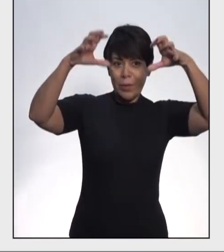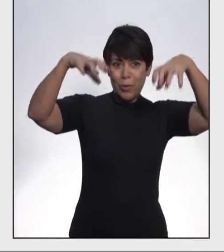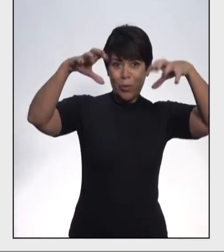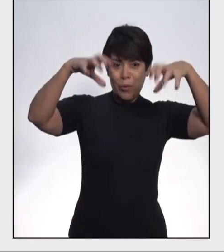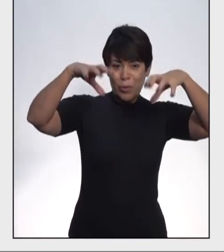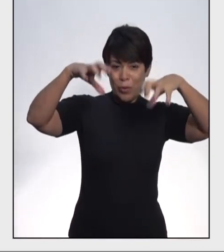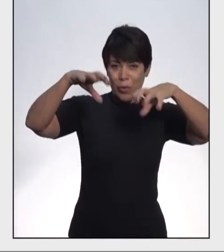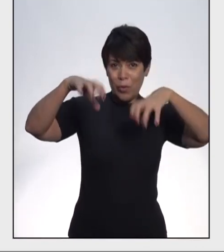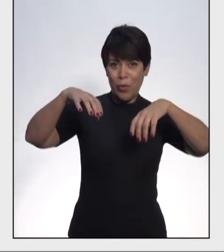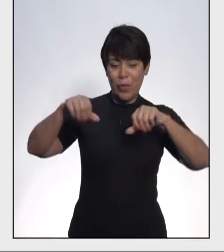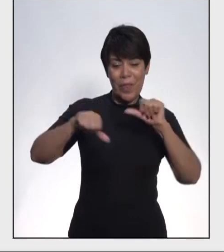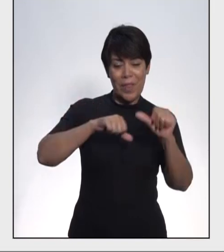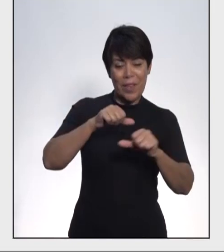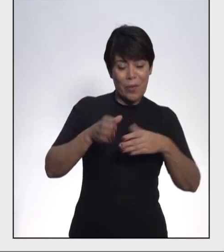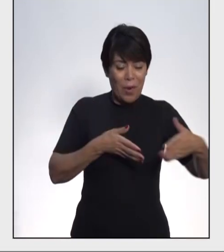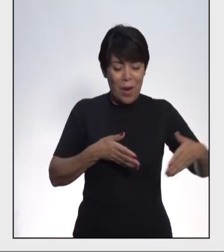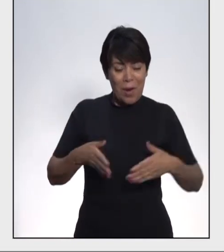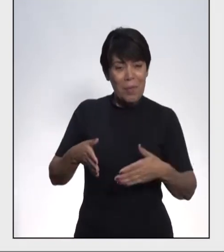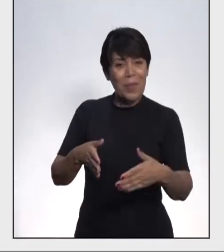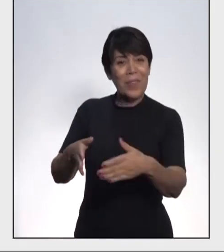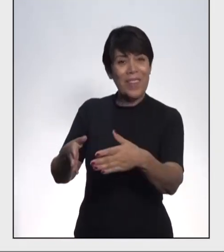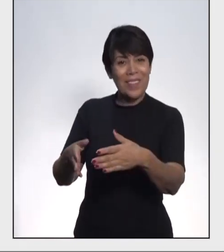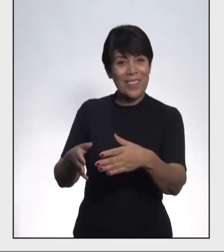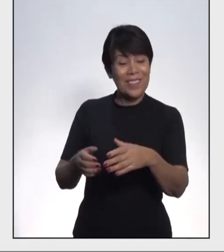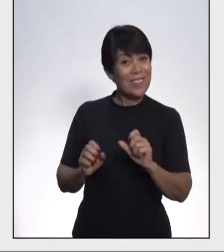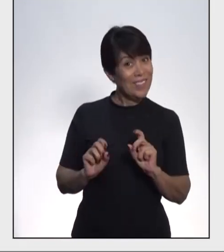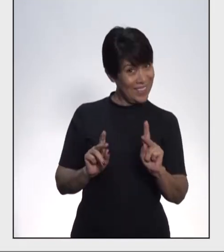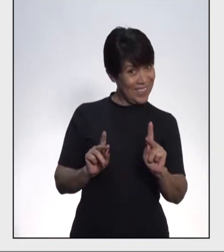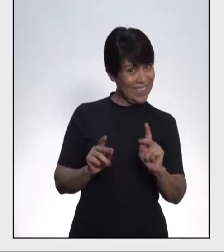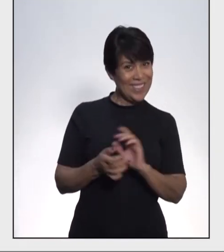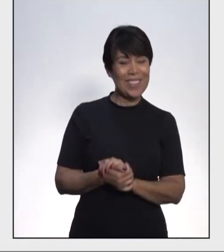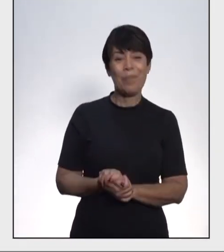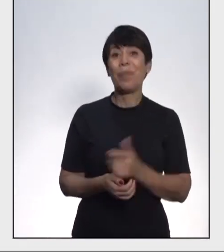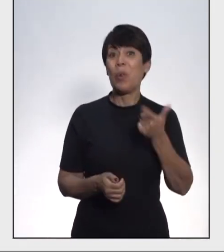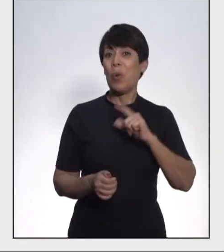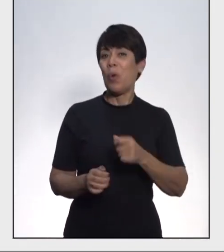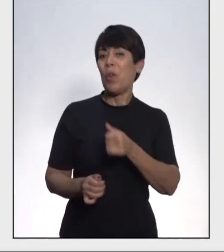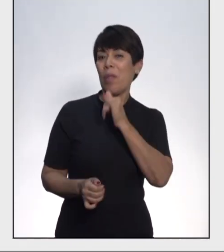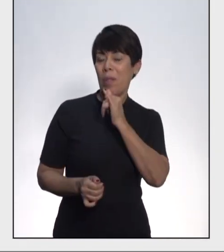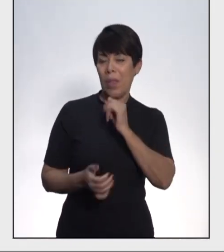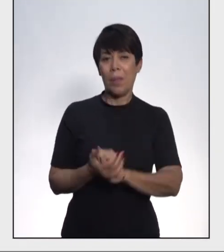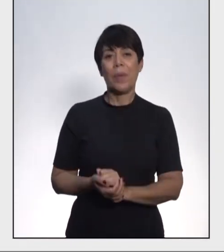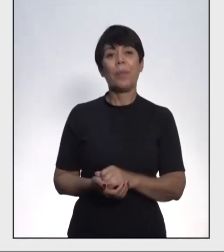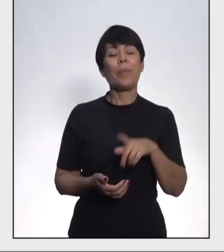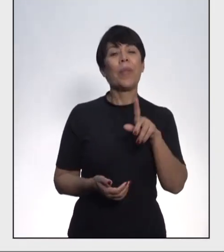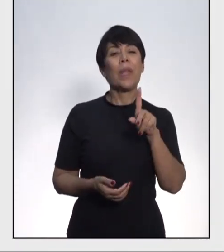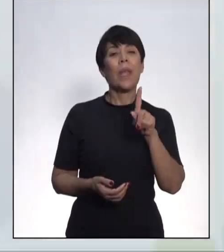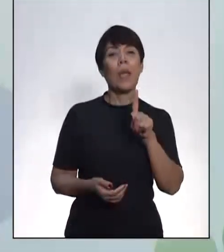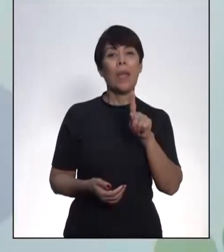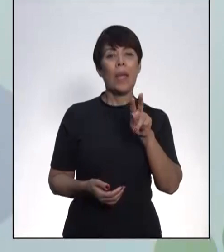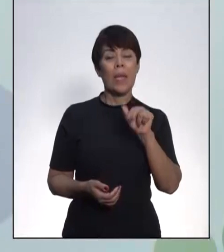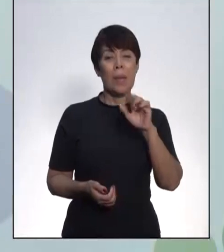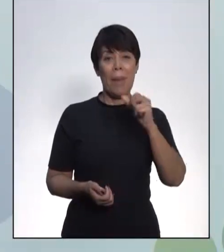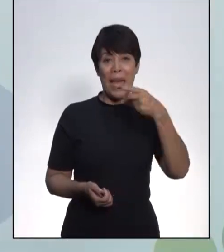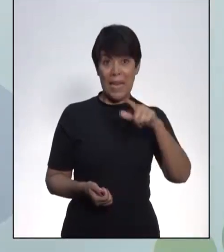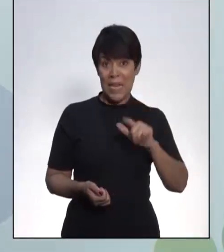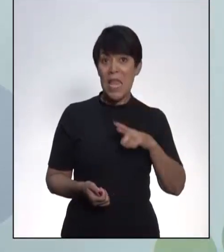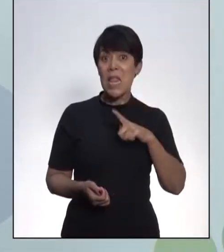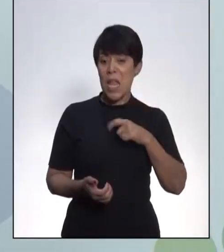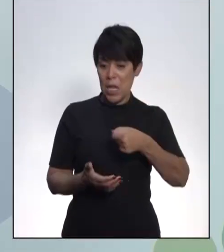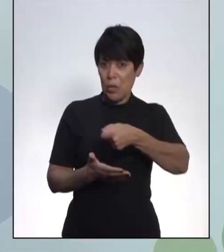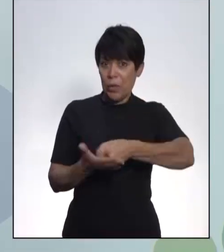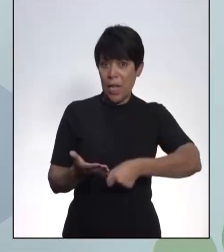rio na horizontal. Tudo bem? Quer mais um exemplo? Guimarães Rosa tem um texto maravilhoso